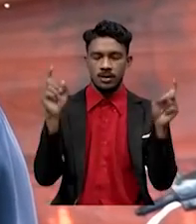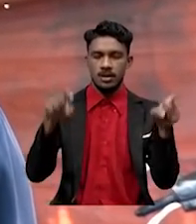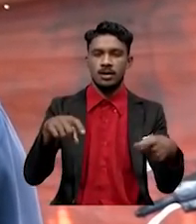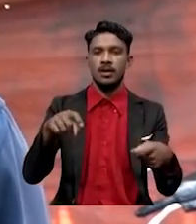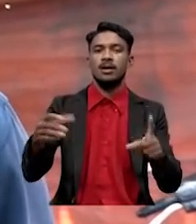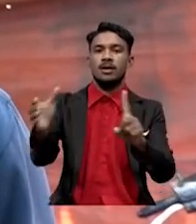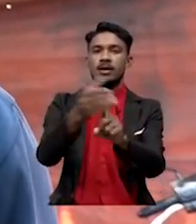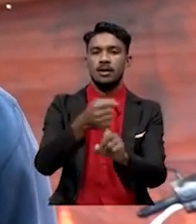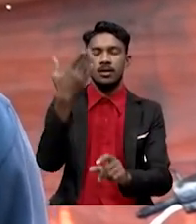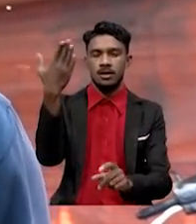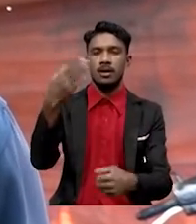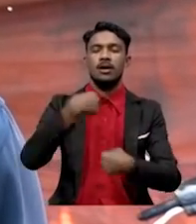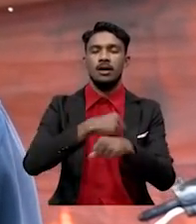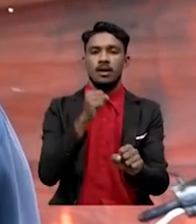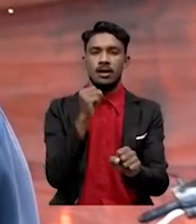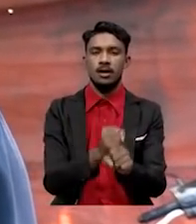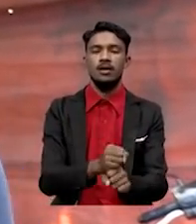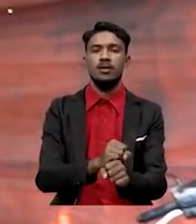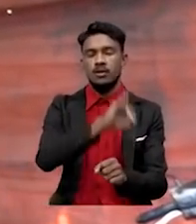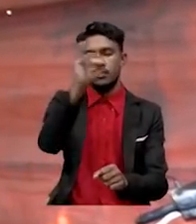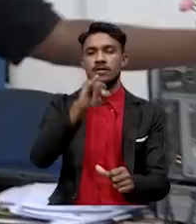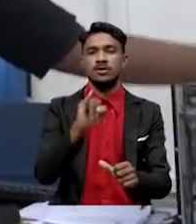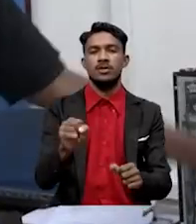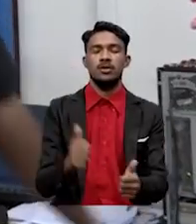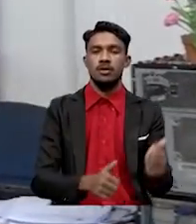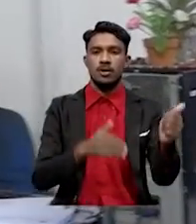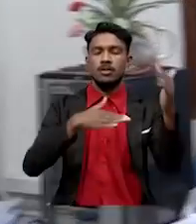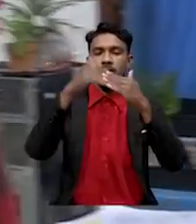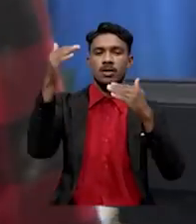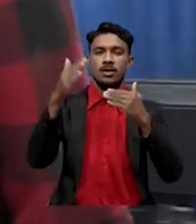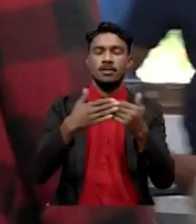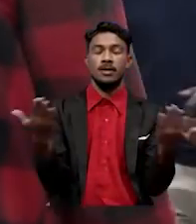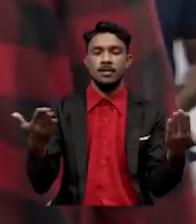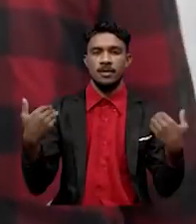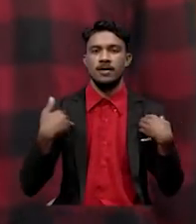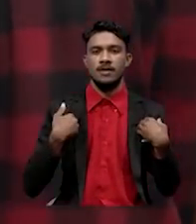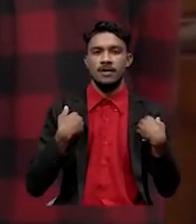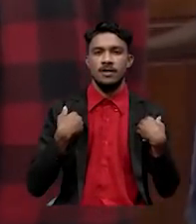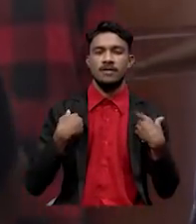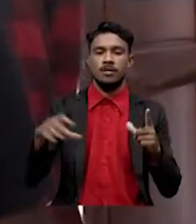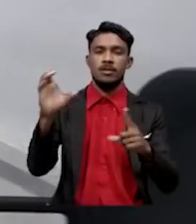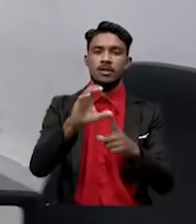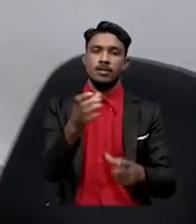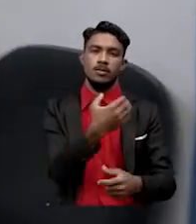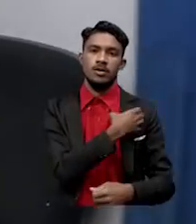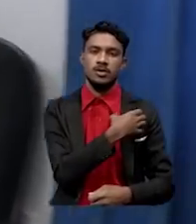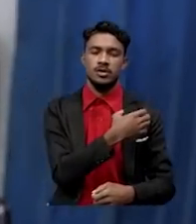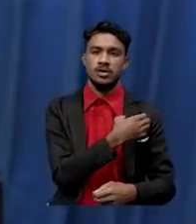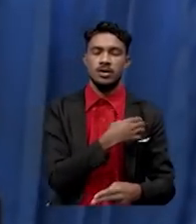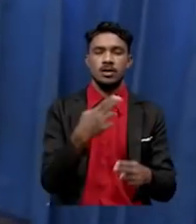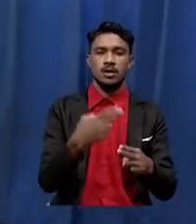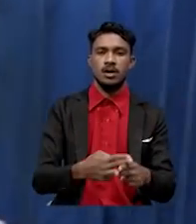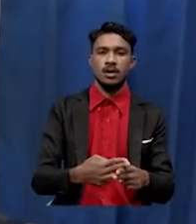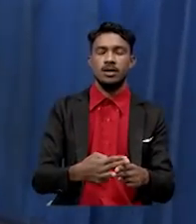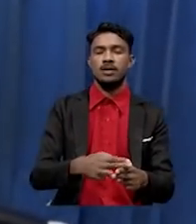investigação tuir problema e dados de NBI. Ia partecelo comandante esquadra Don Alessu, inspetor